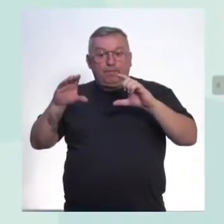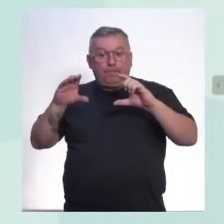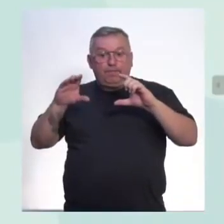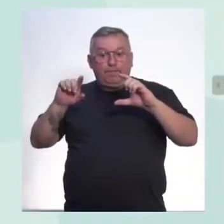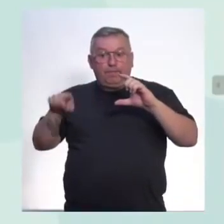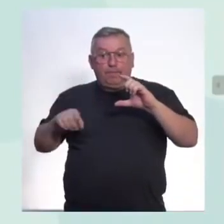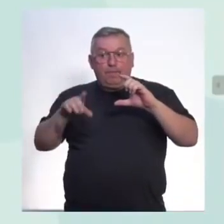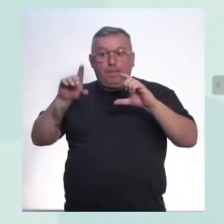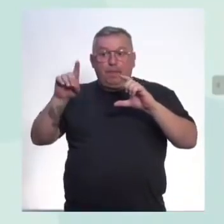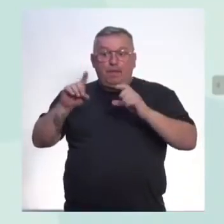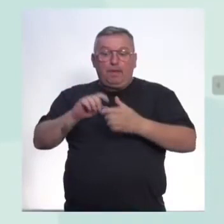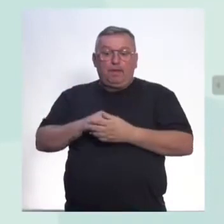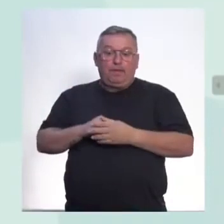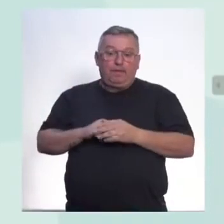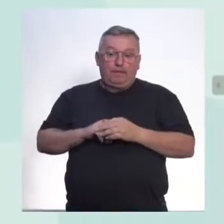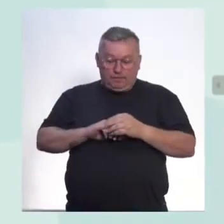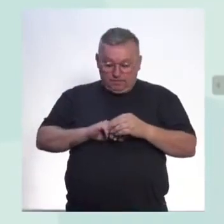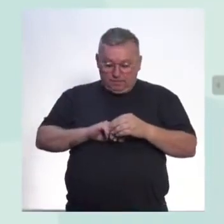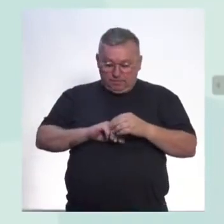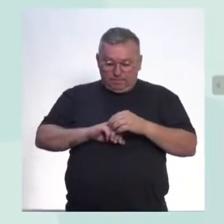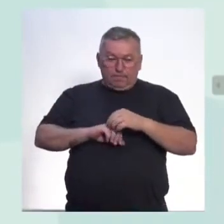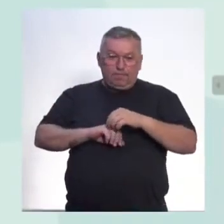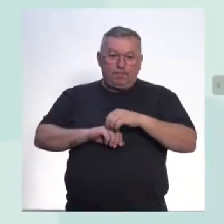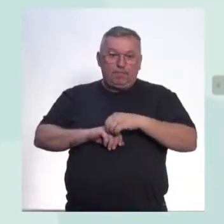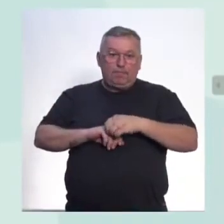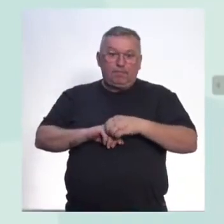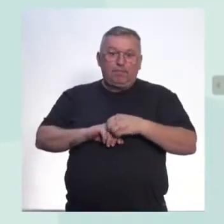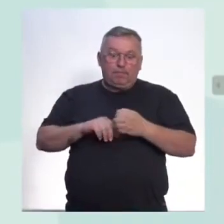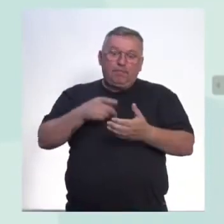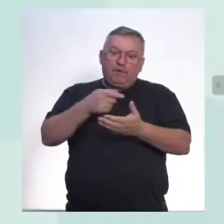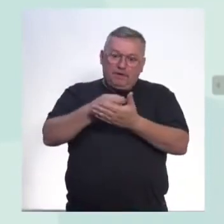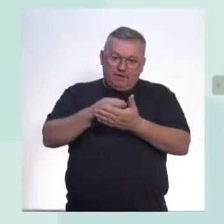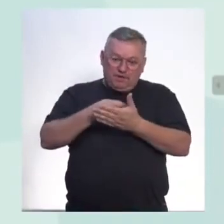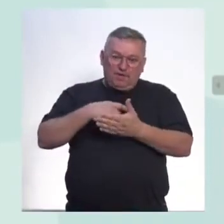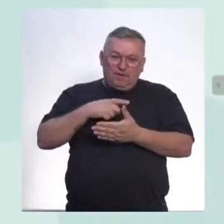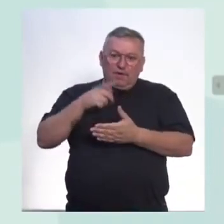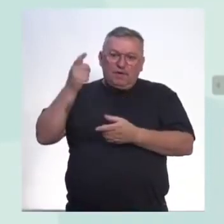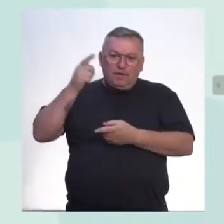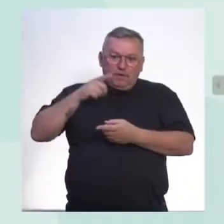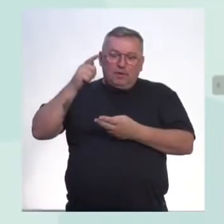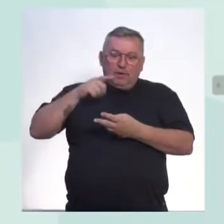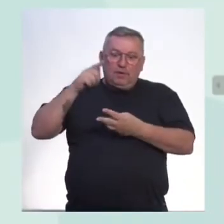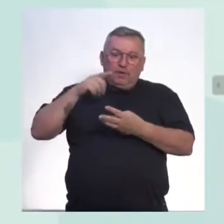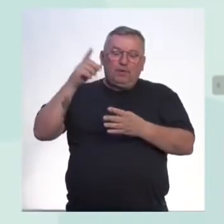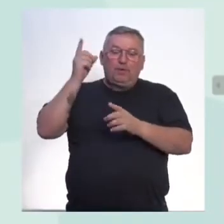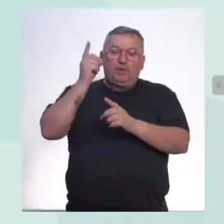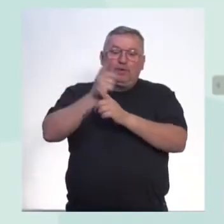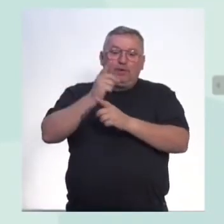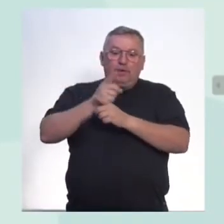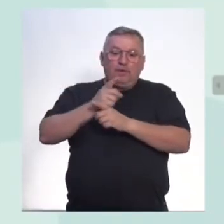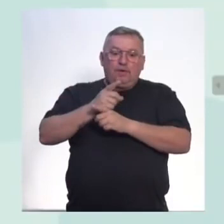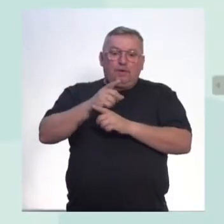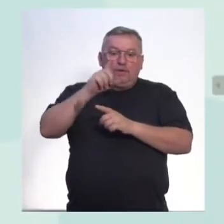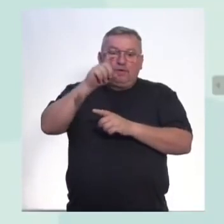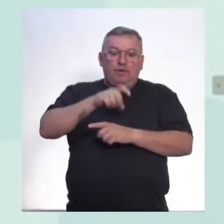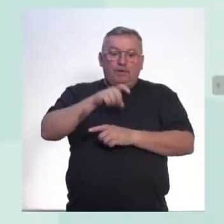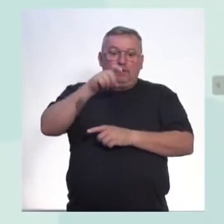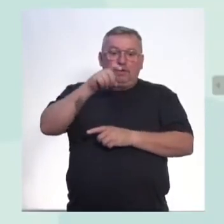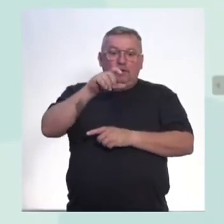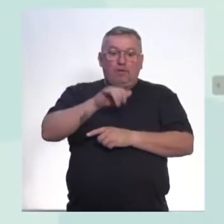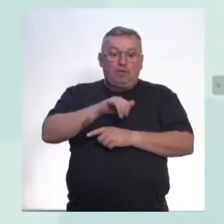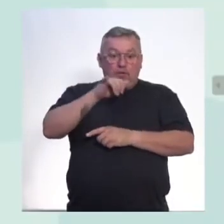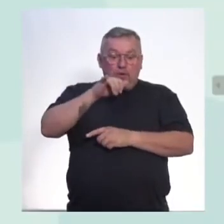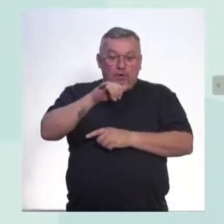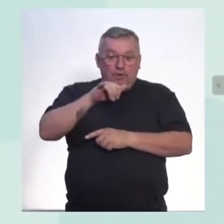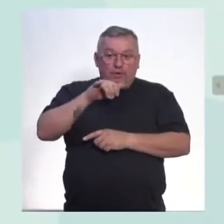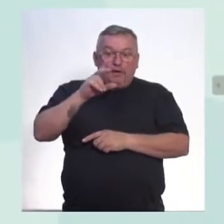C e as coordenadas do D, insistindo, né, sendo bem repetitivo. Encontrarás um valor x e um valor